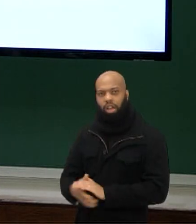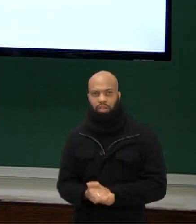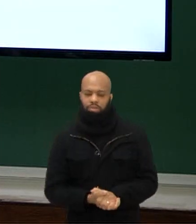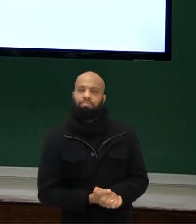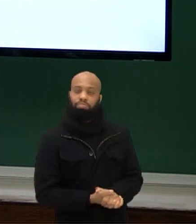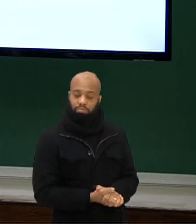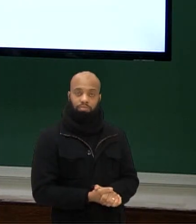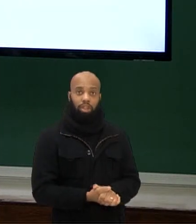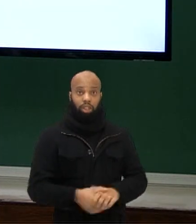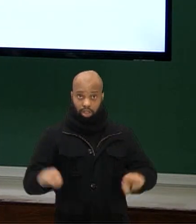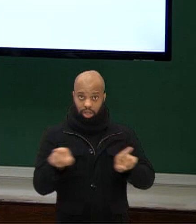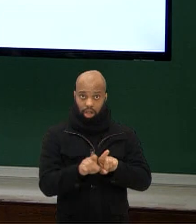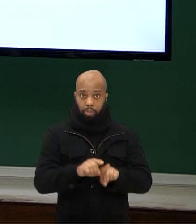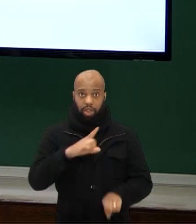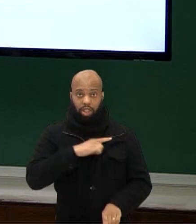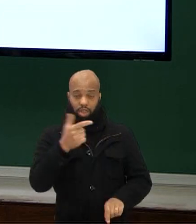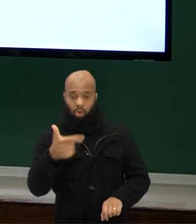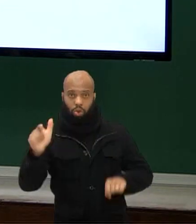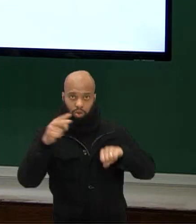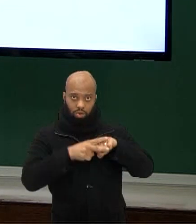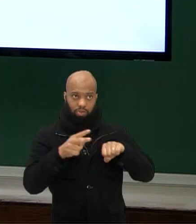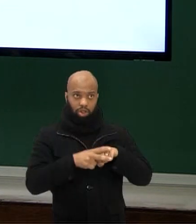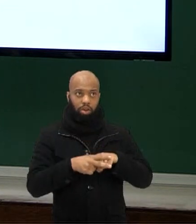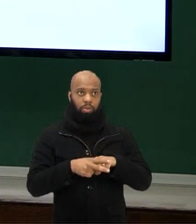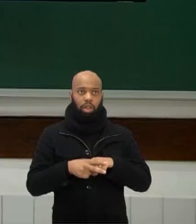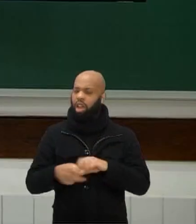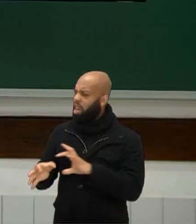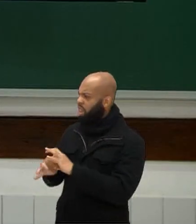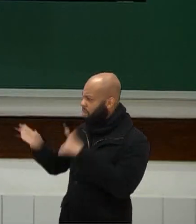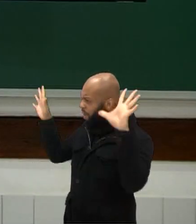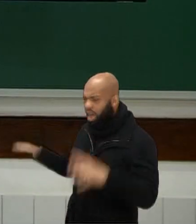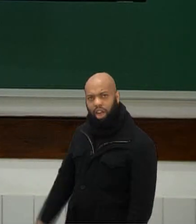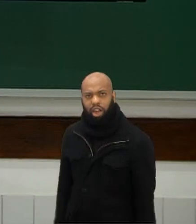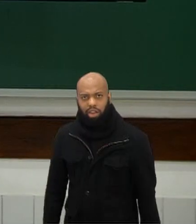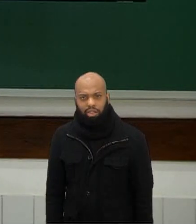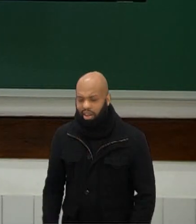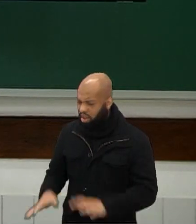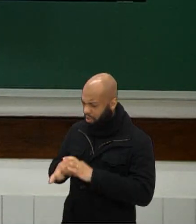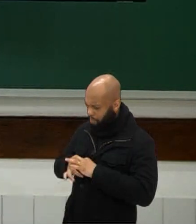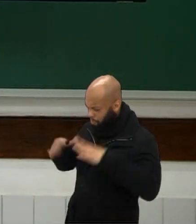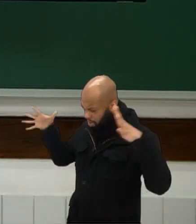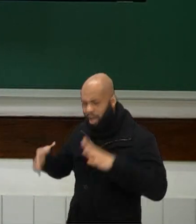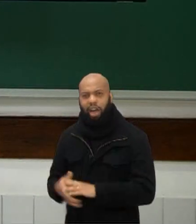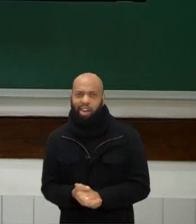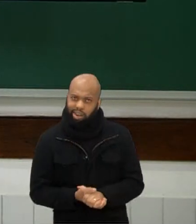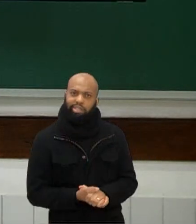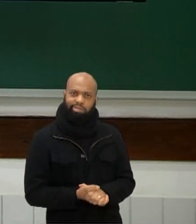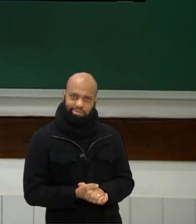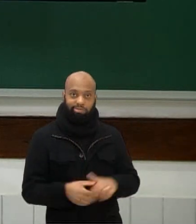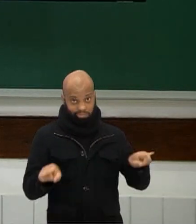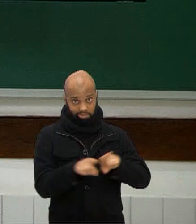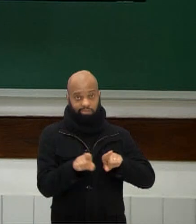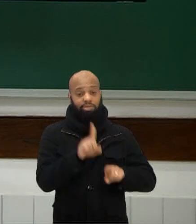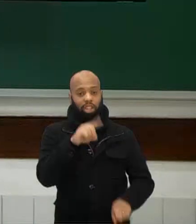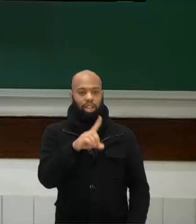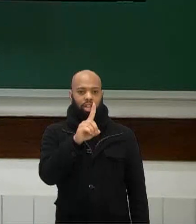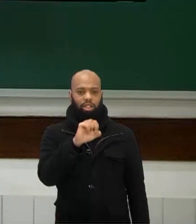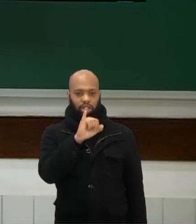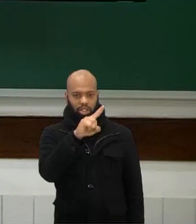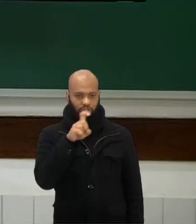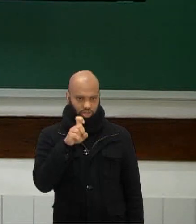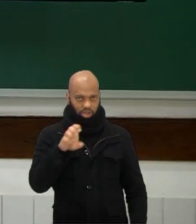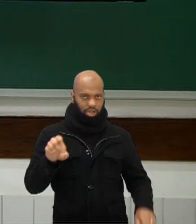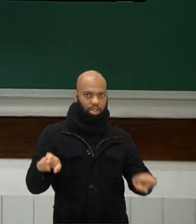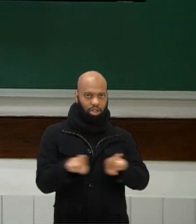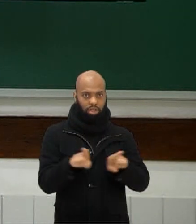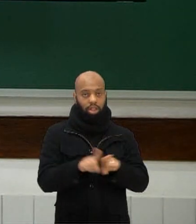da frente dele. E depois o deixe. Deixe alguém fazer alguma coisa. Então, também é uma ordem. Então, o